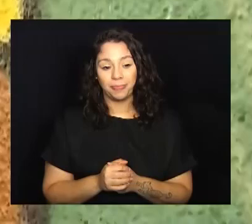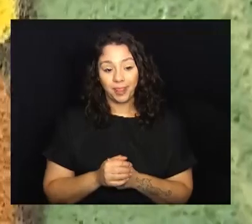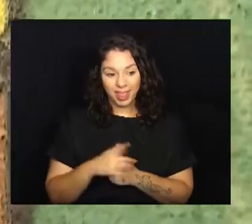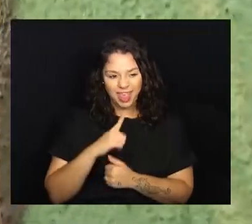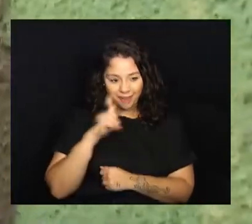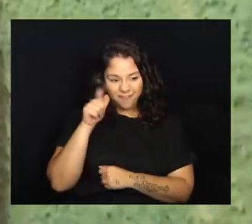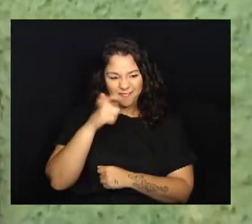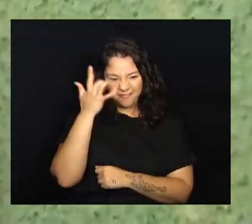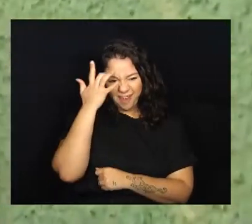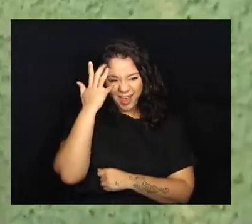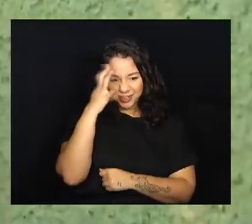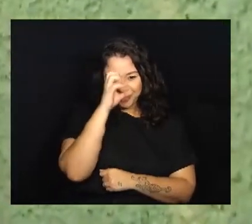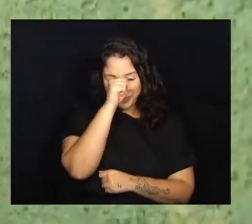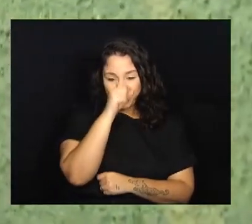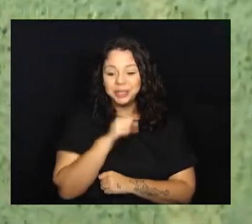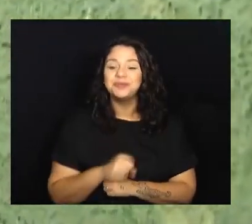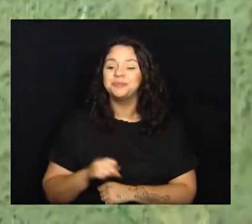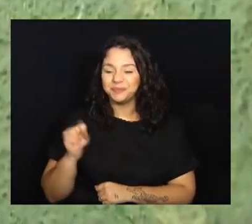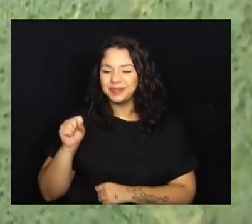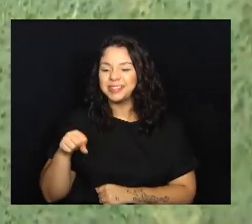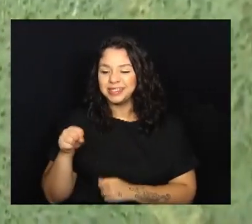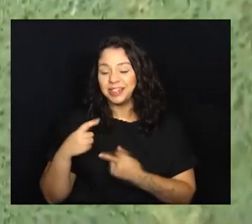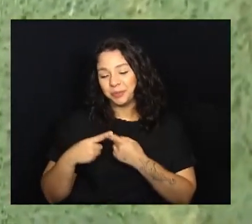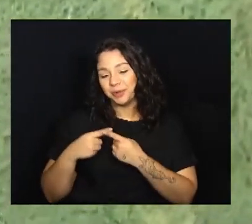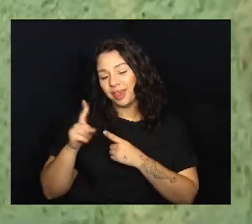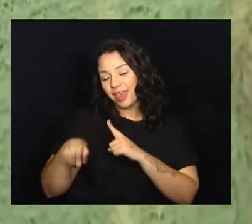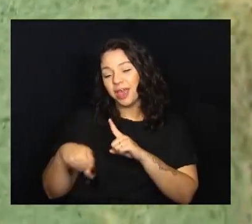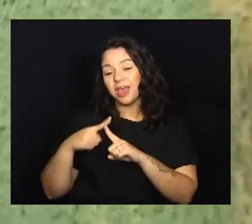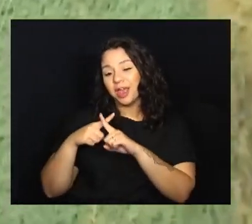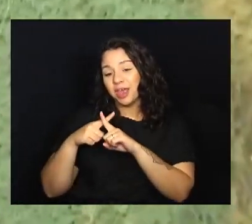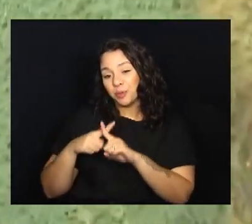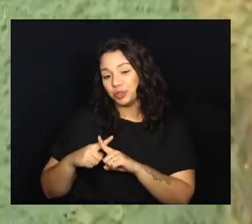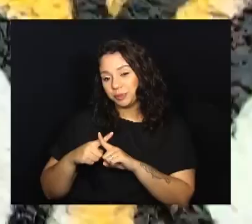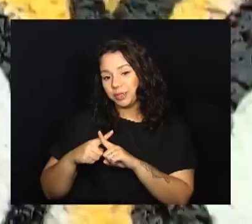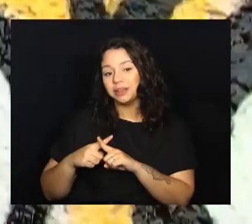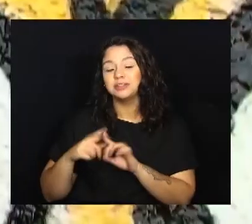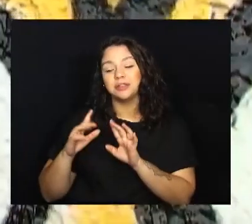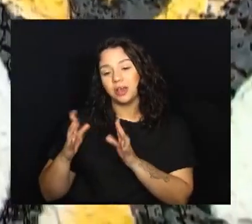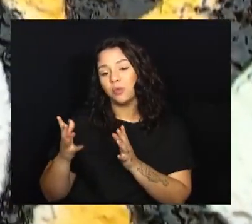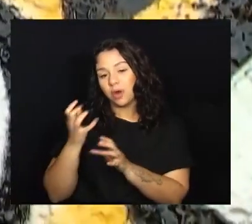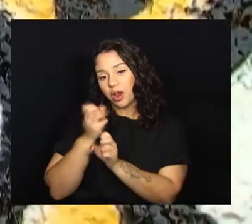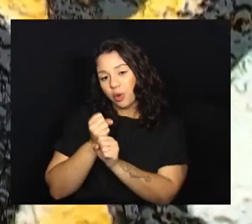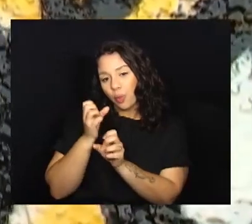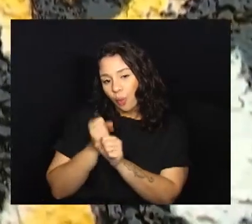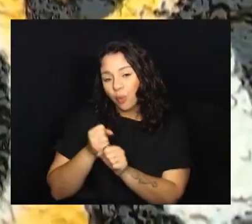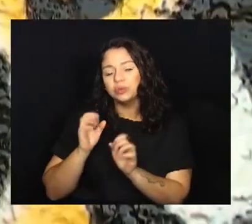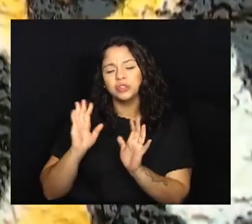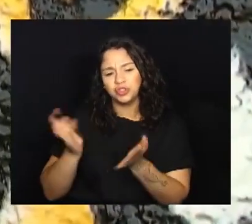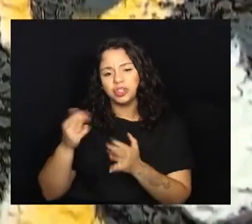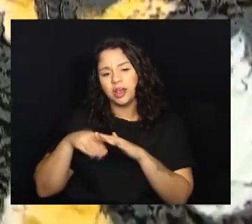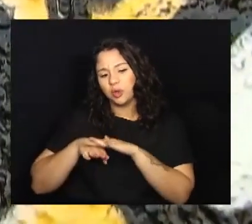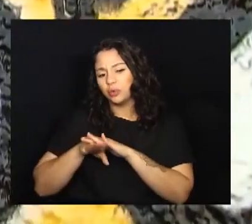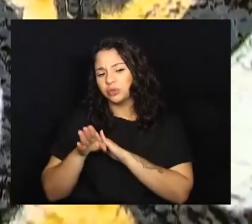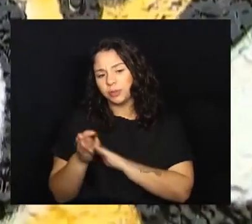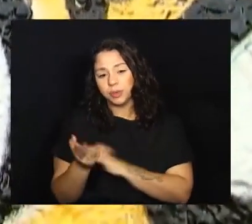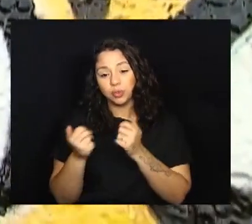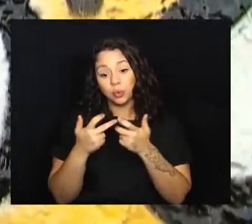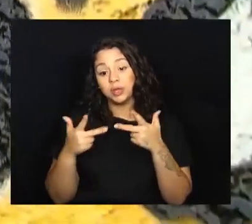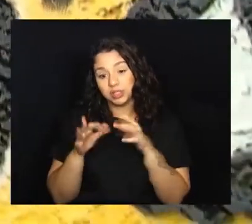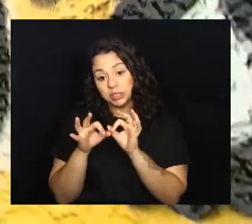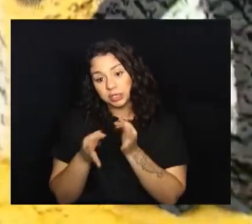fácil isso? Sim, que é multiplicação, então eles já estão acostumados, né, de fazer, são coisas simples, né,